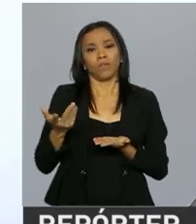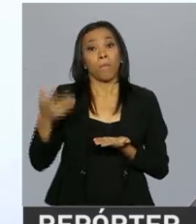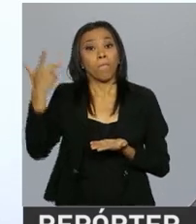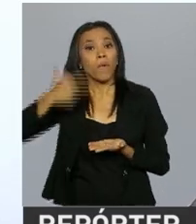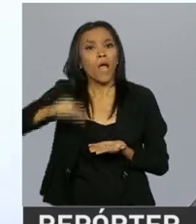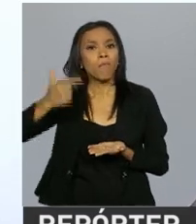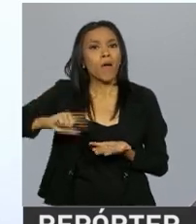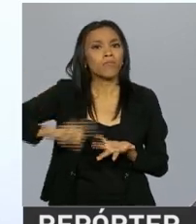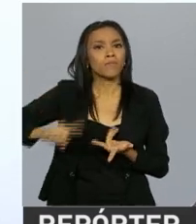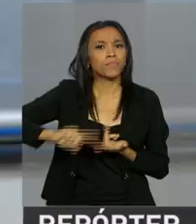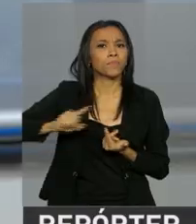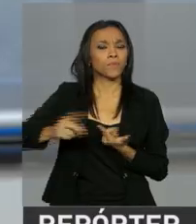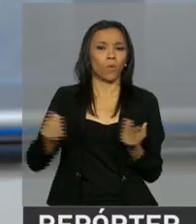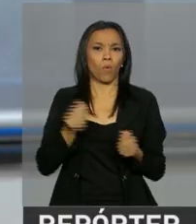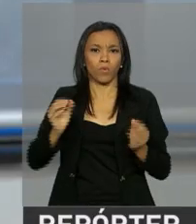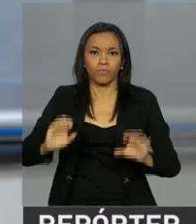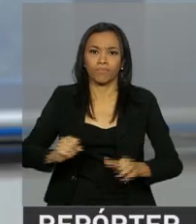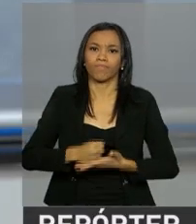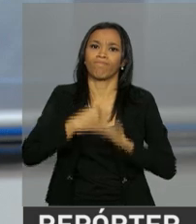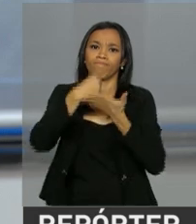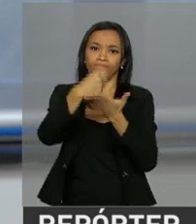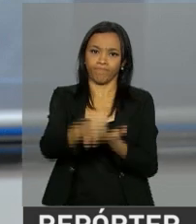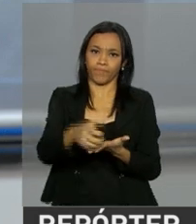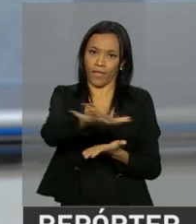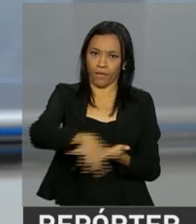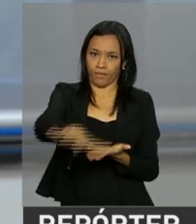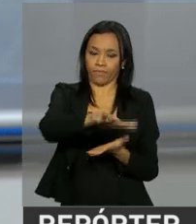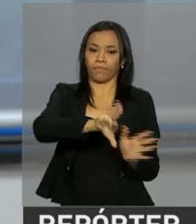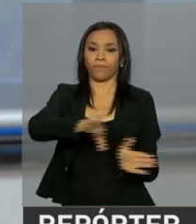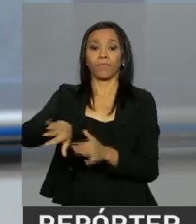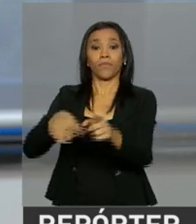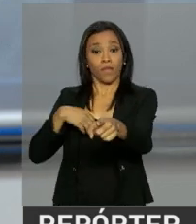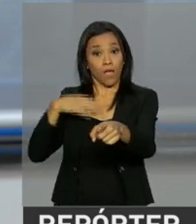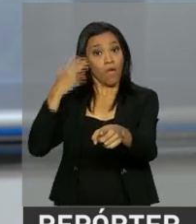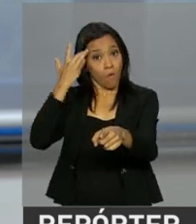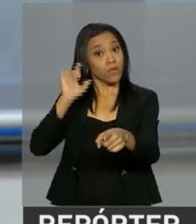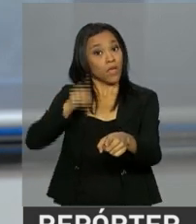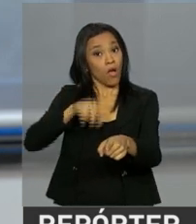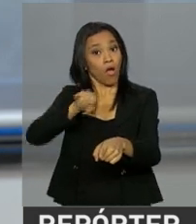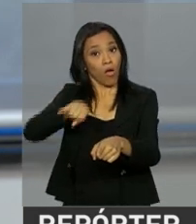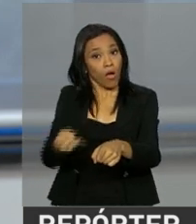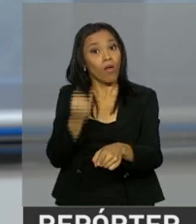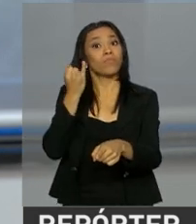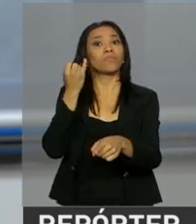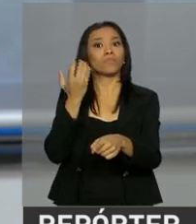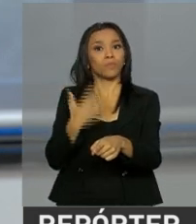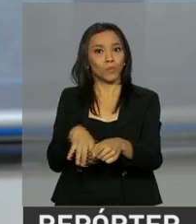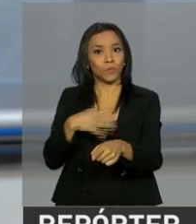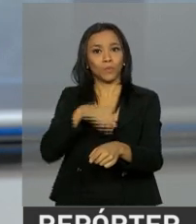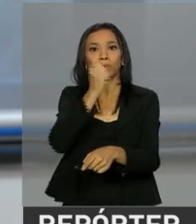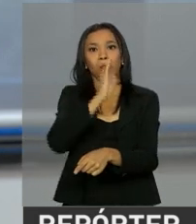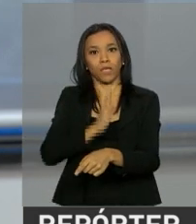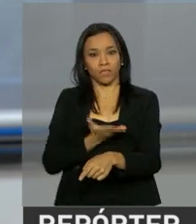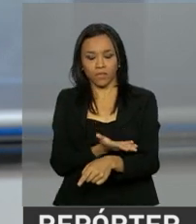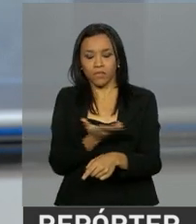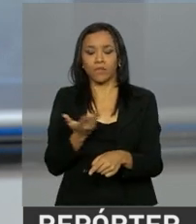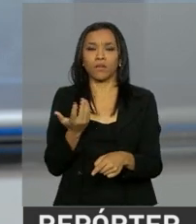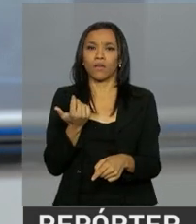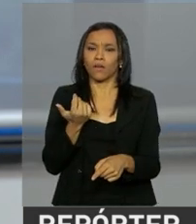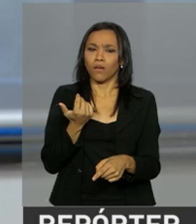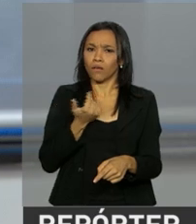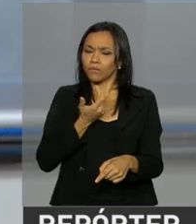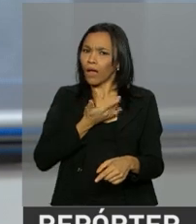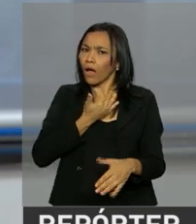elementos indutores de negócios. Acho que é uma oportunidade que o Brasil tem de dizer que as coisas estão em processo